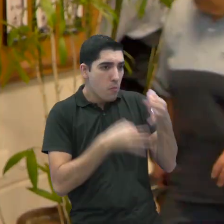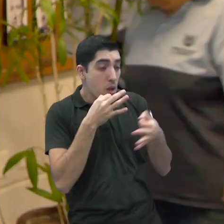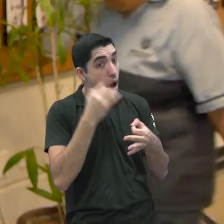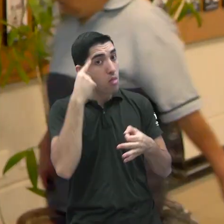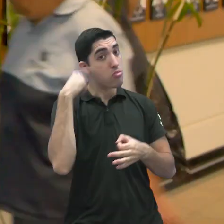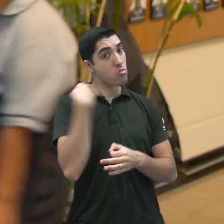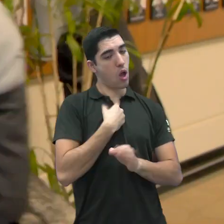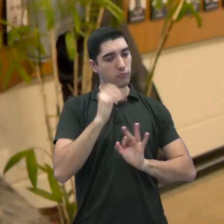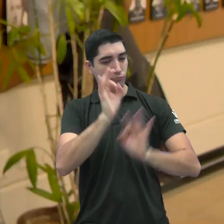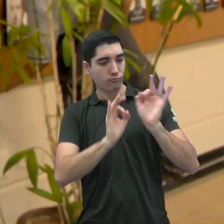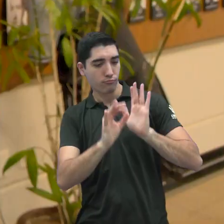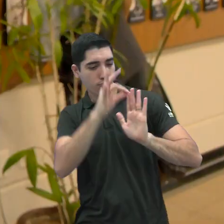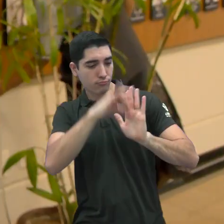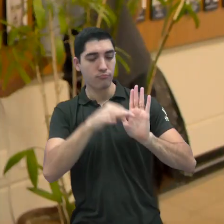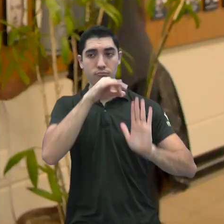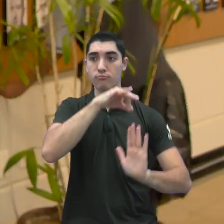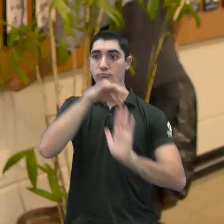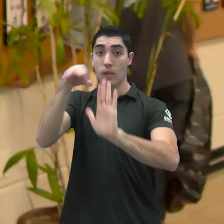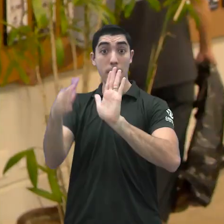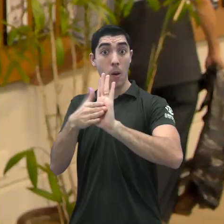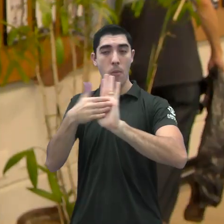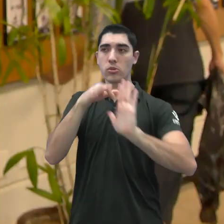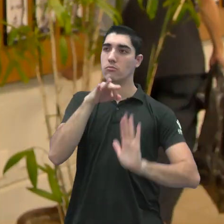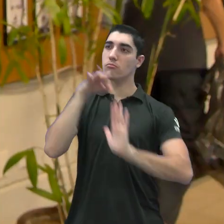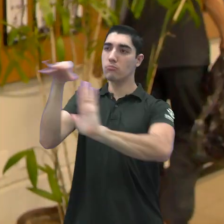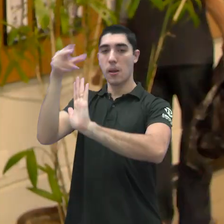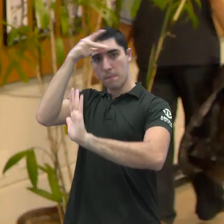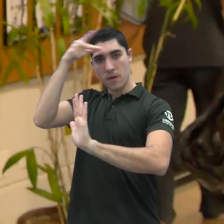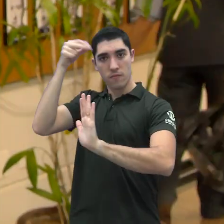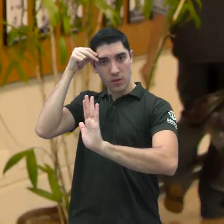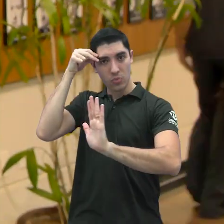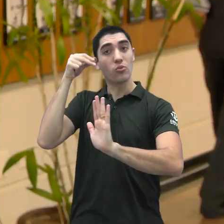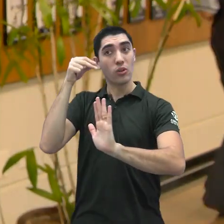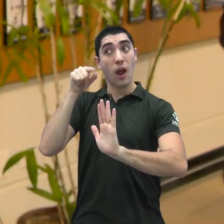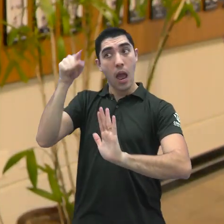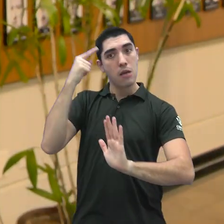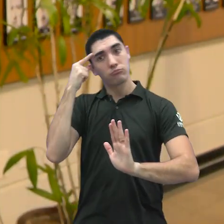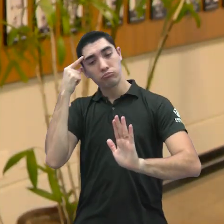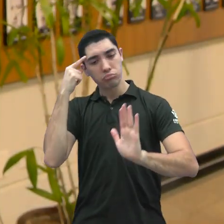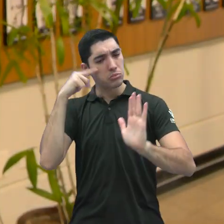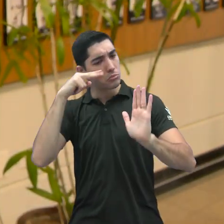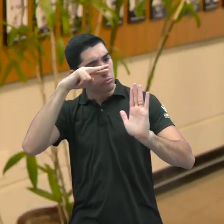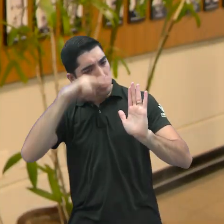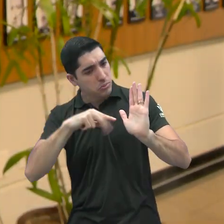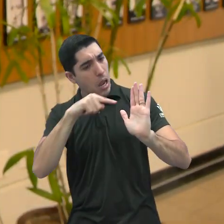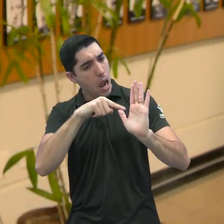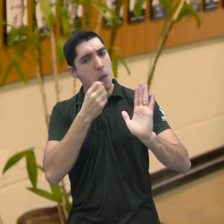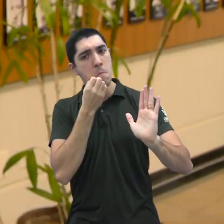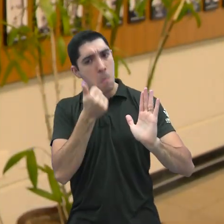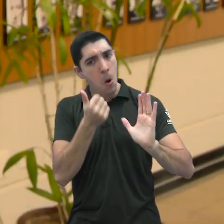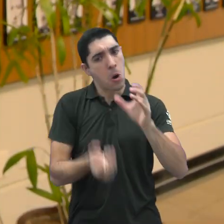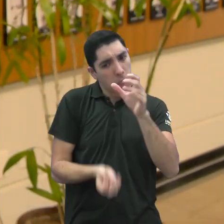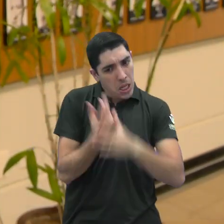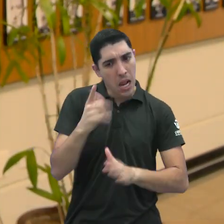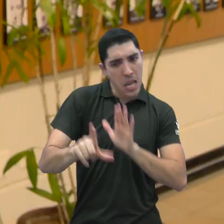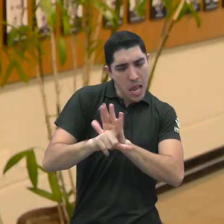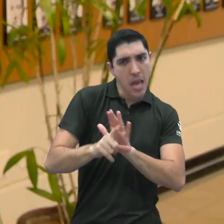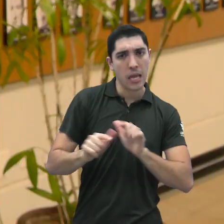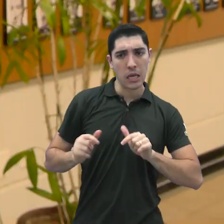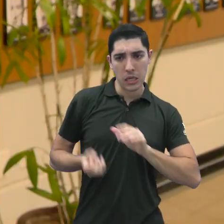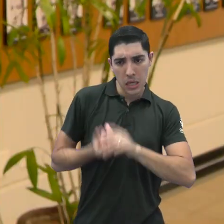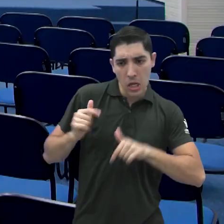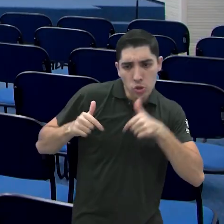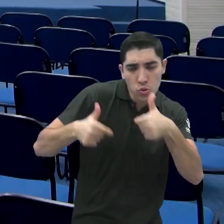Prefeitura, é um órgão auxiliar da Prefeitura que auxilia aqui que nossos gestores municipais possam realizar as melhores políticas públicas para a nossa juventude